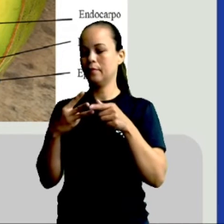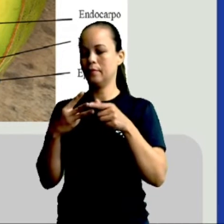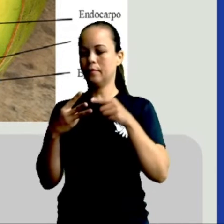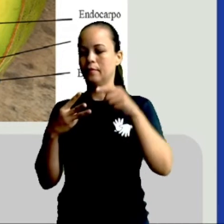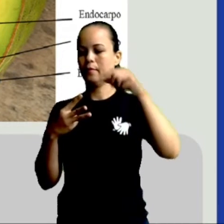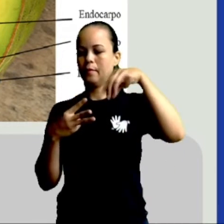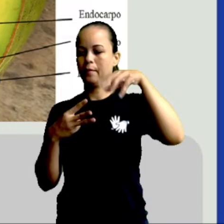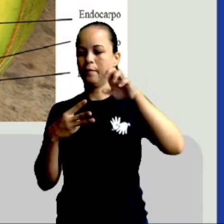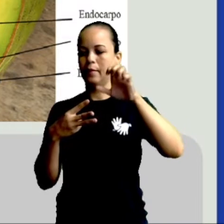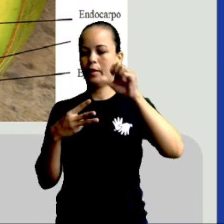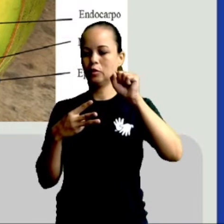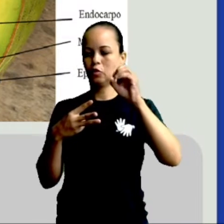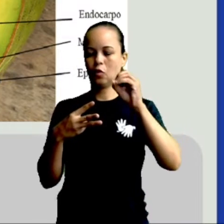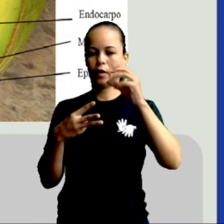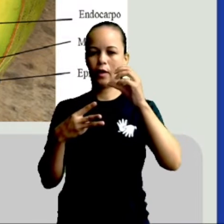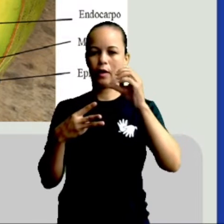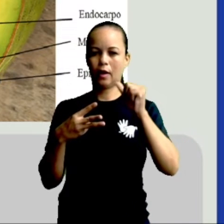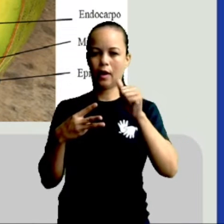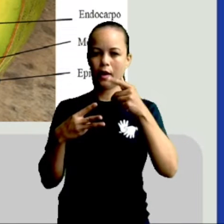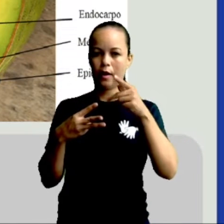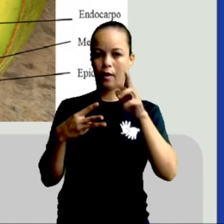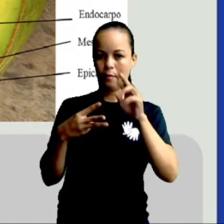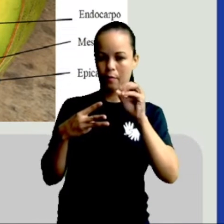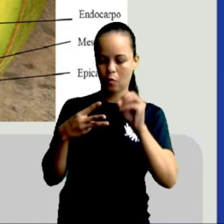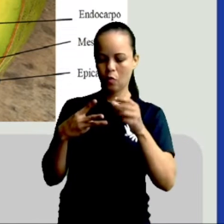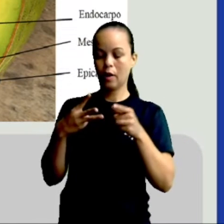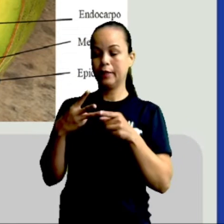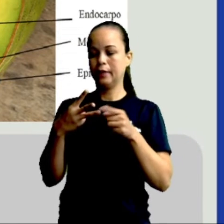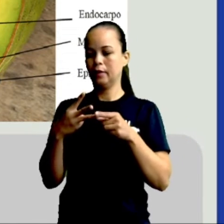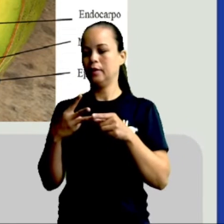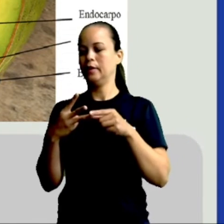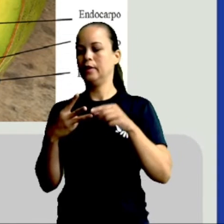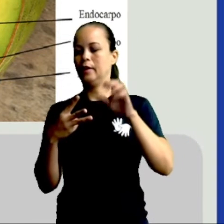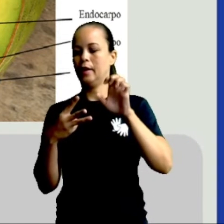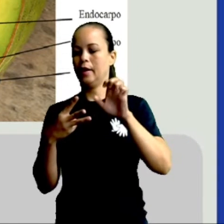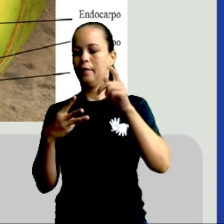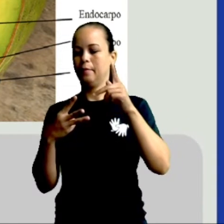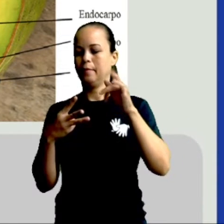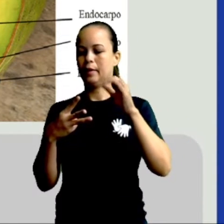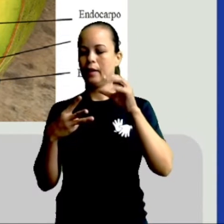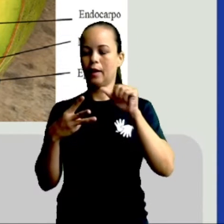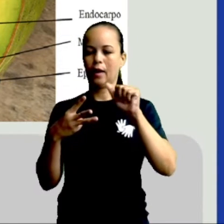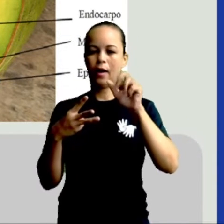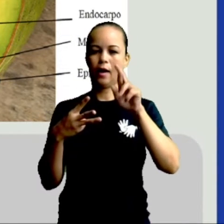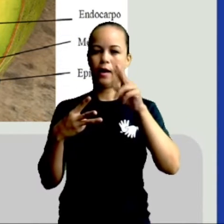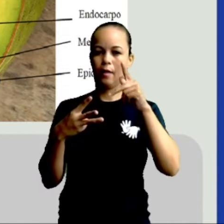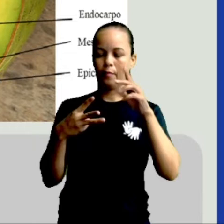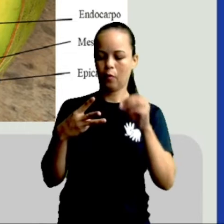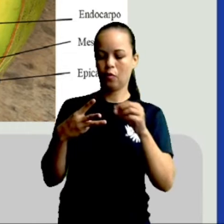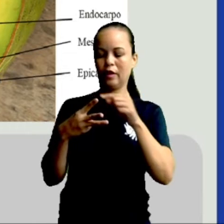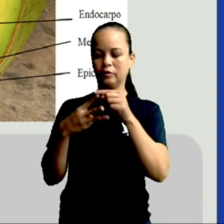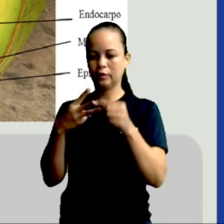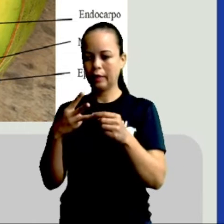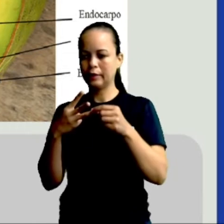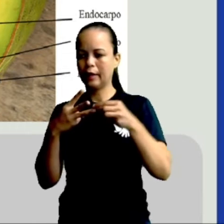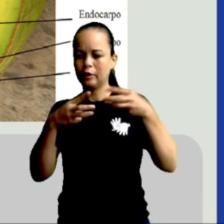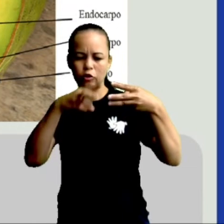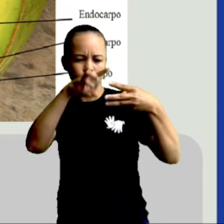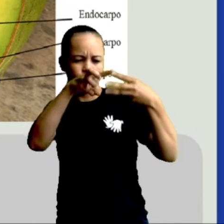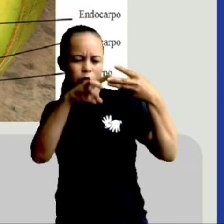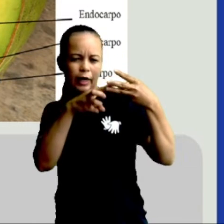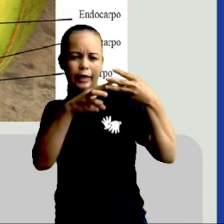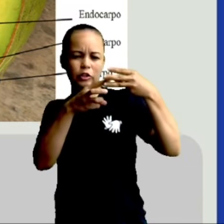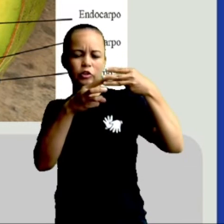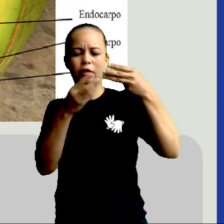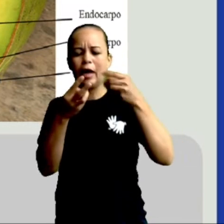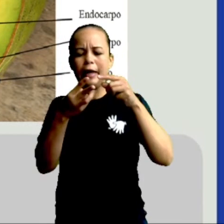a gente vai ter o endocarpo, que é aquela partezinha que vocês estão vendo aí, segue essa setinha. Depois a gente vai ter o mesocarpo, que é aquela parte que vocês